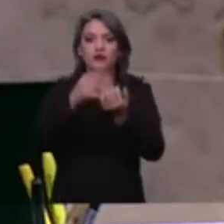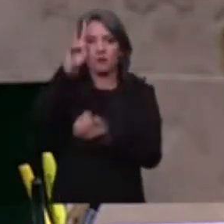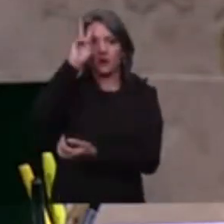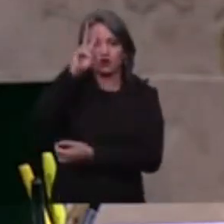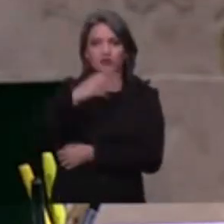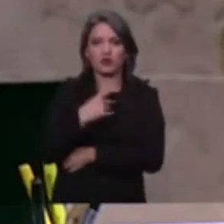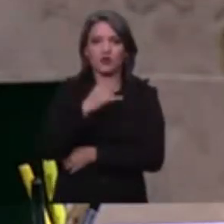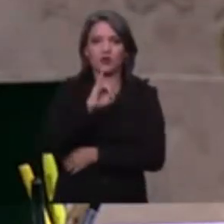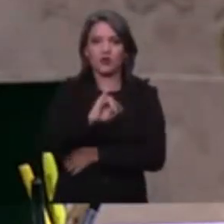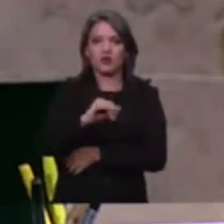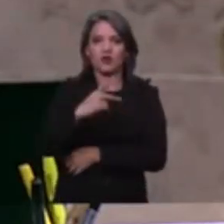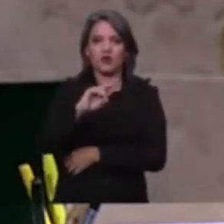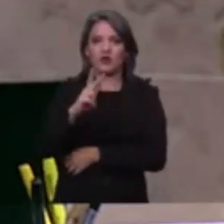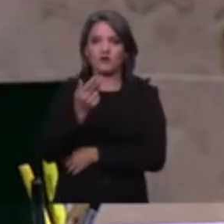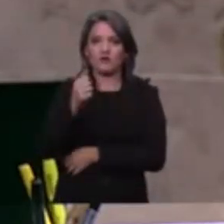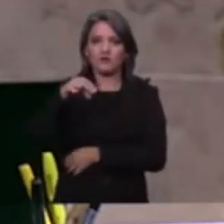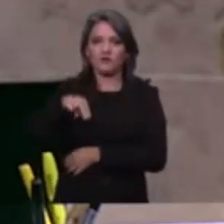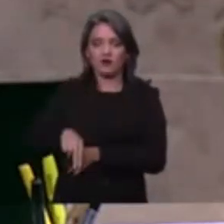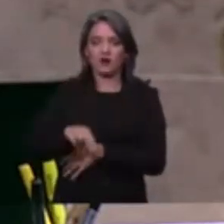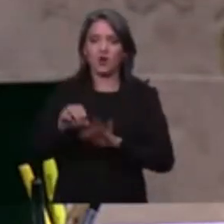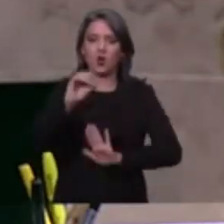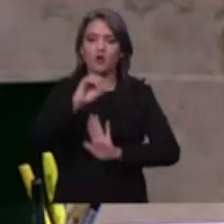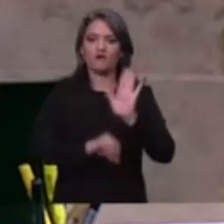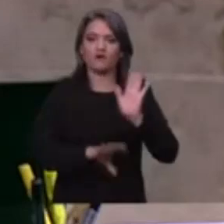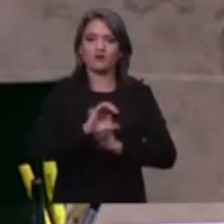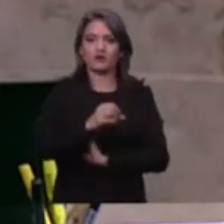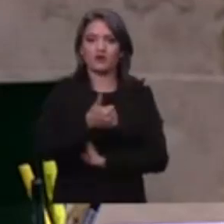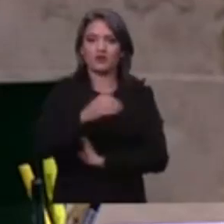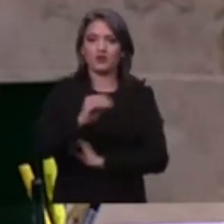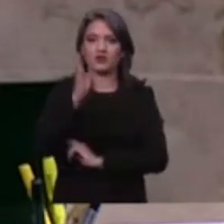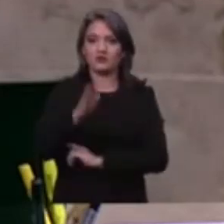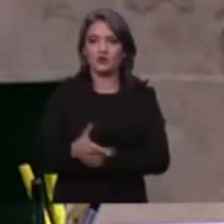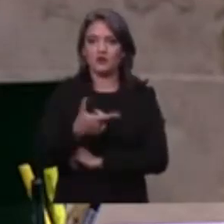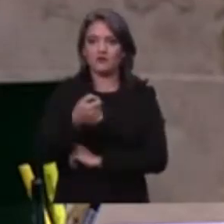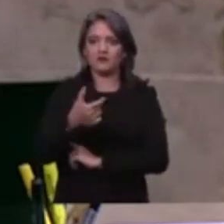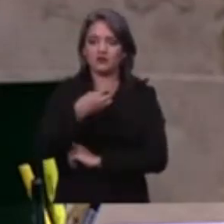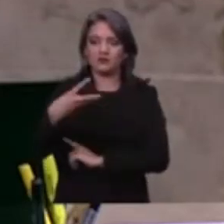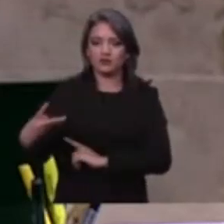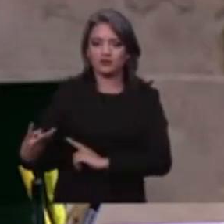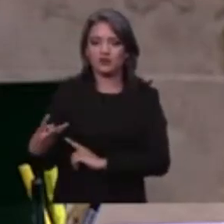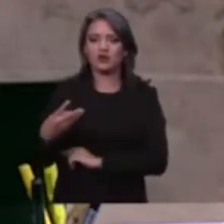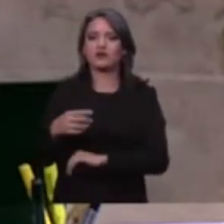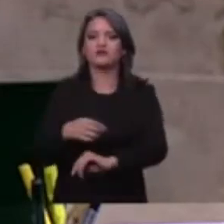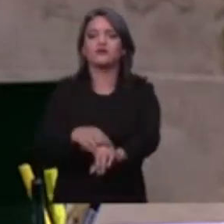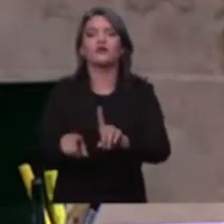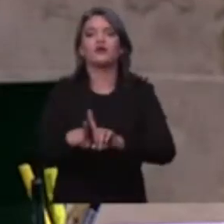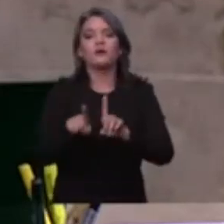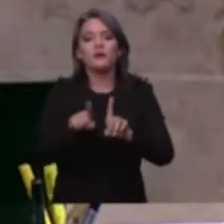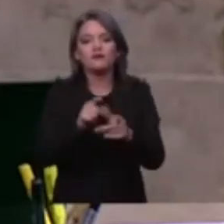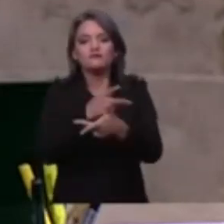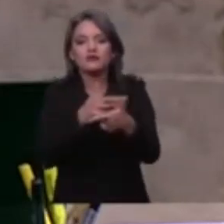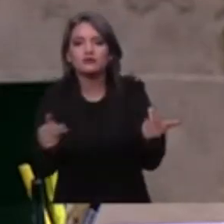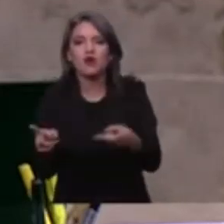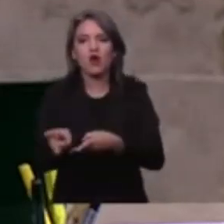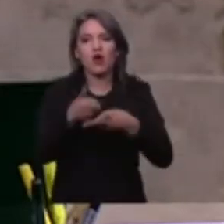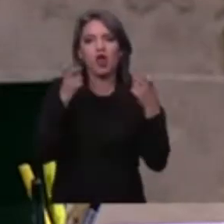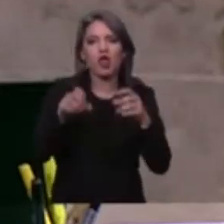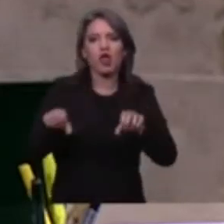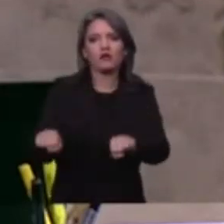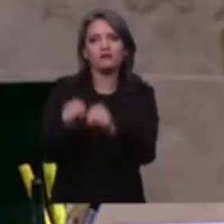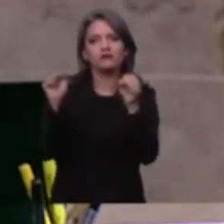IFAM, ofício 010/2023, SINFRA, consolidação dos bens furtados ou